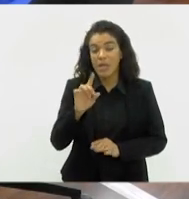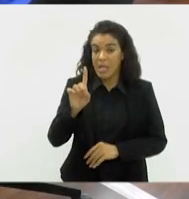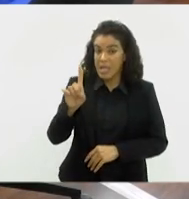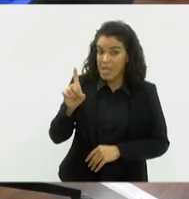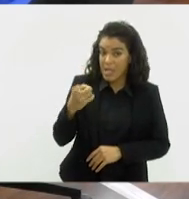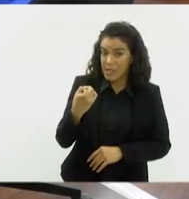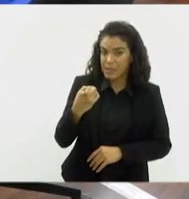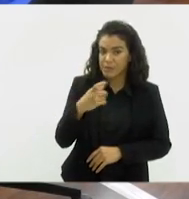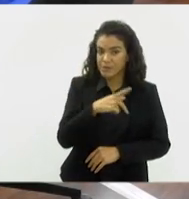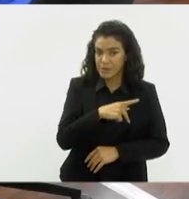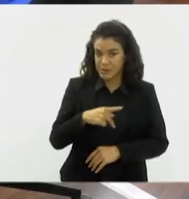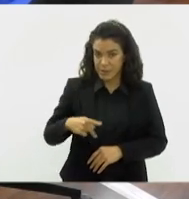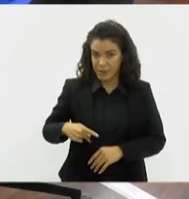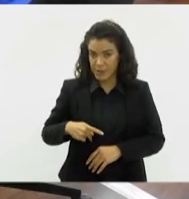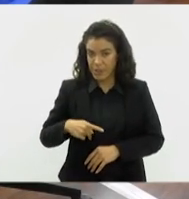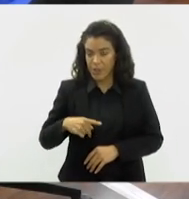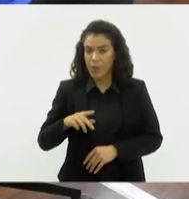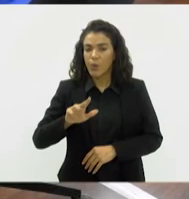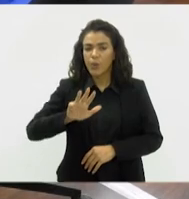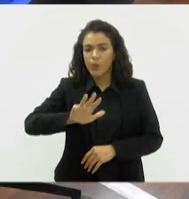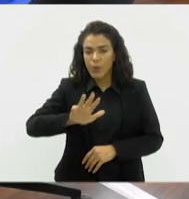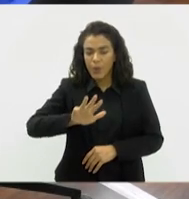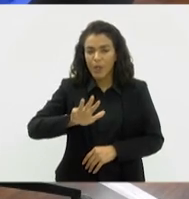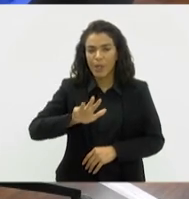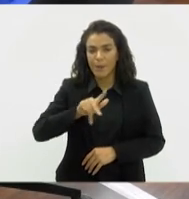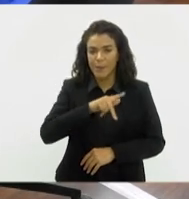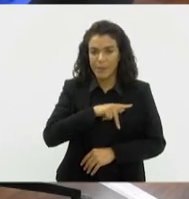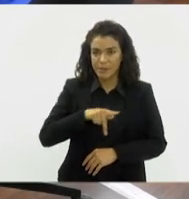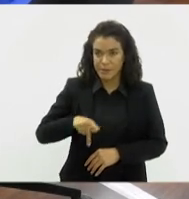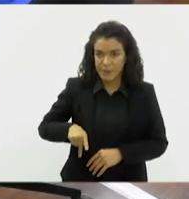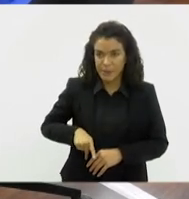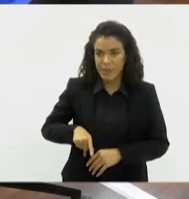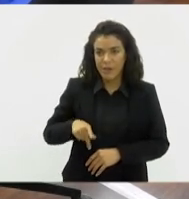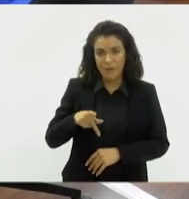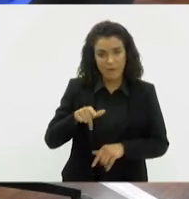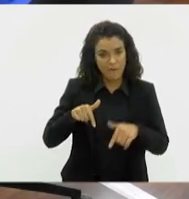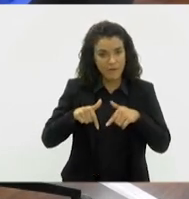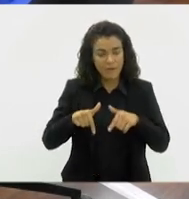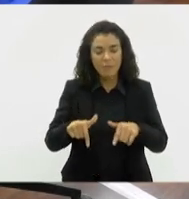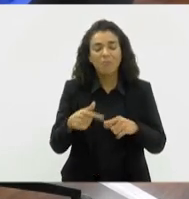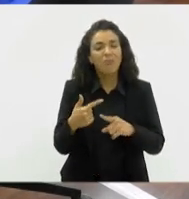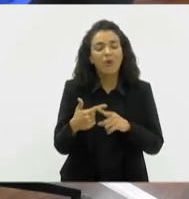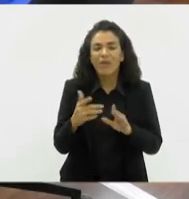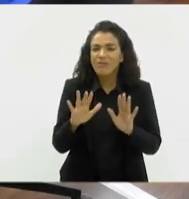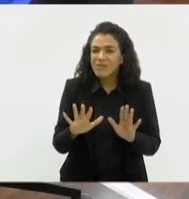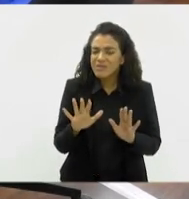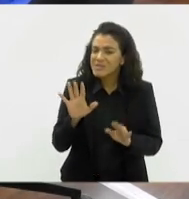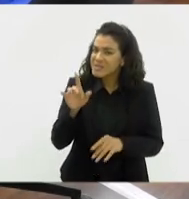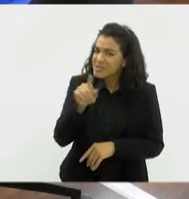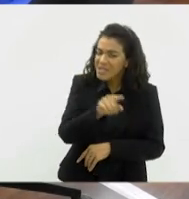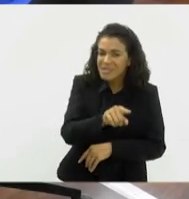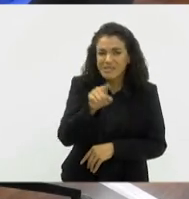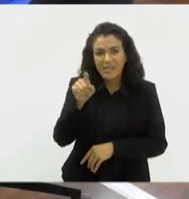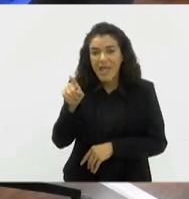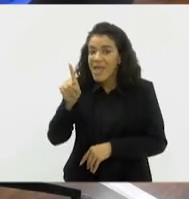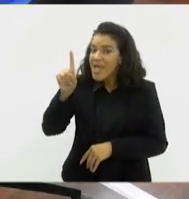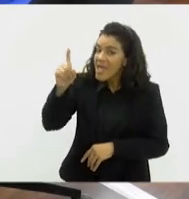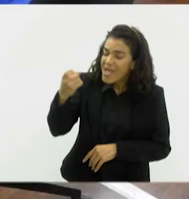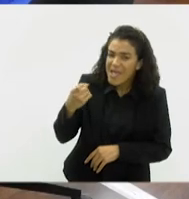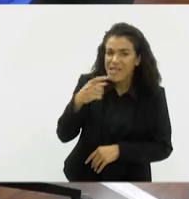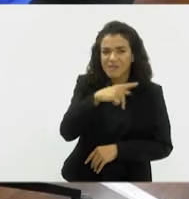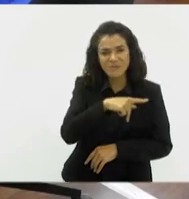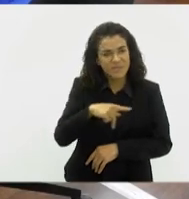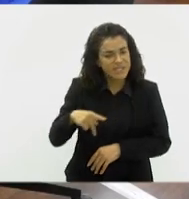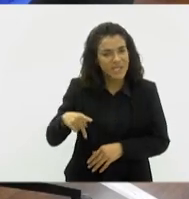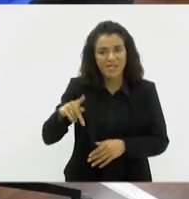Ex-presidente. Lula é o presidente. Você tem que falar de Lula, o que ele vai fazer, o que não vai fazer. Está falando de Bolsonaro. Gente, vocês têm que esquecer. Bolsonaro é ex.